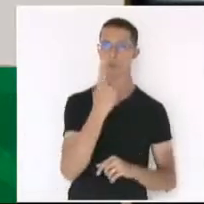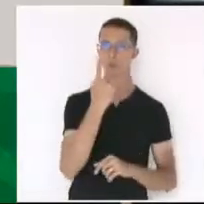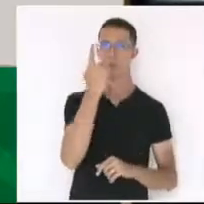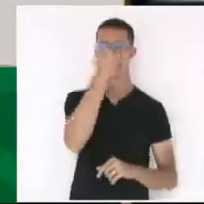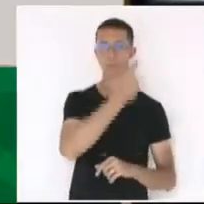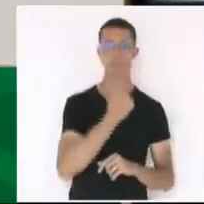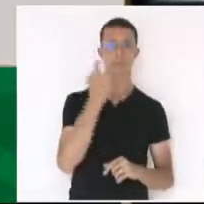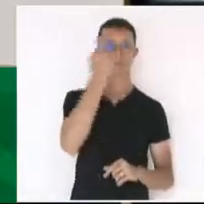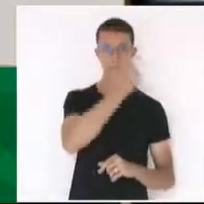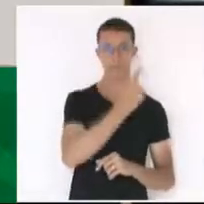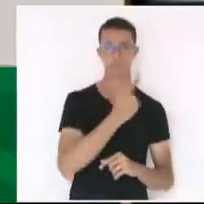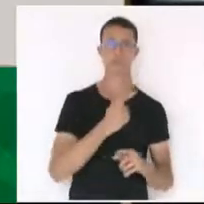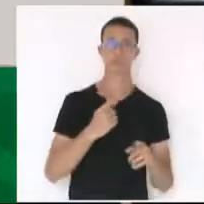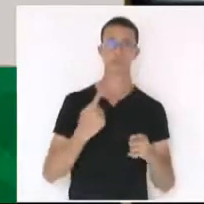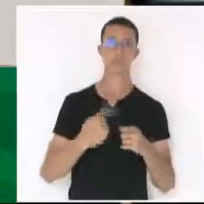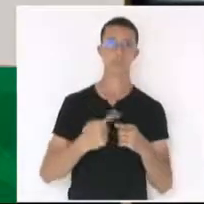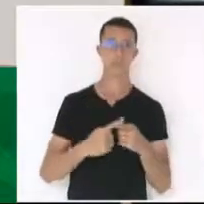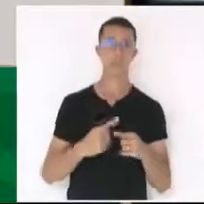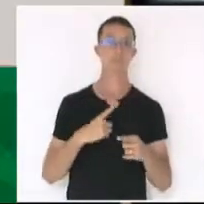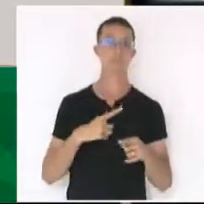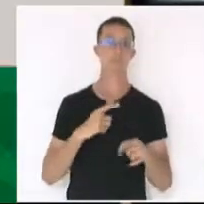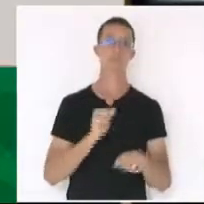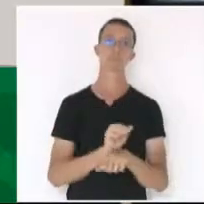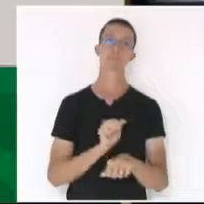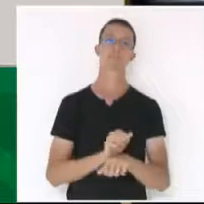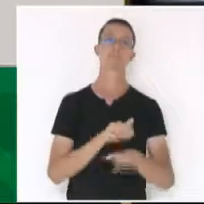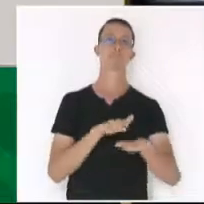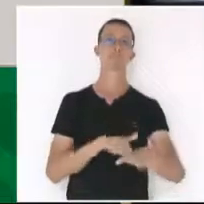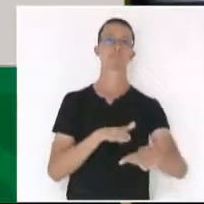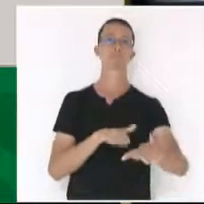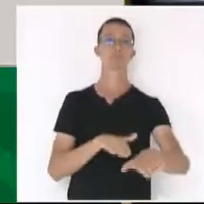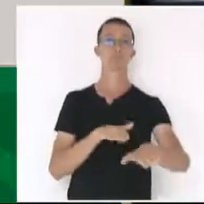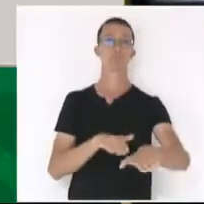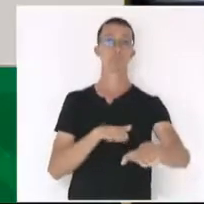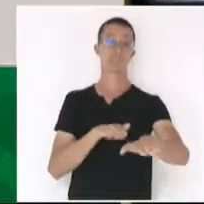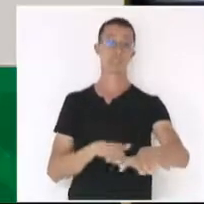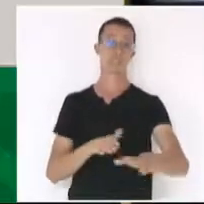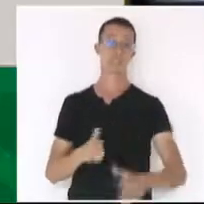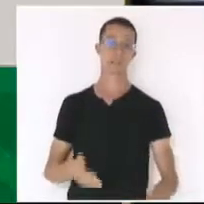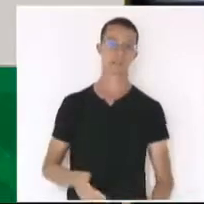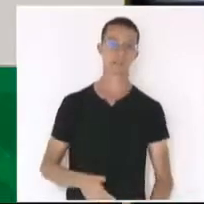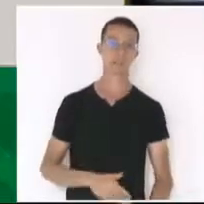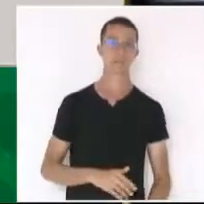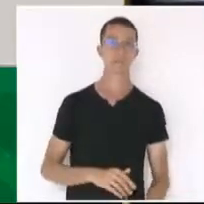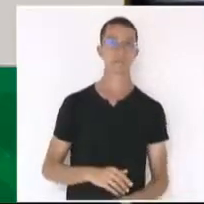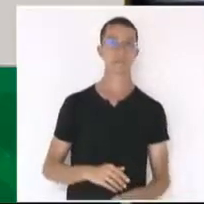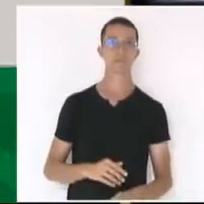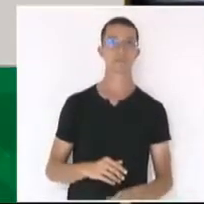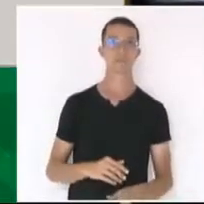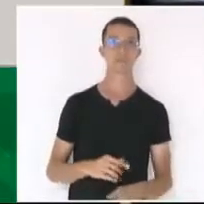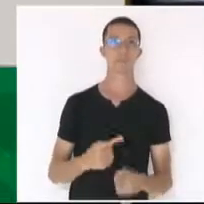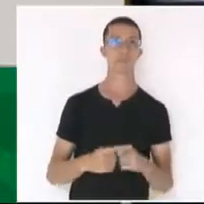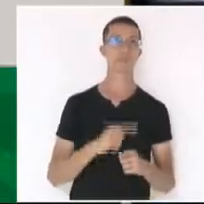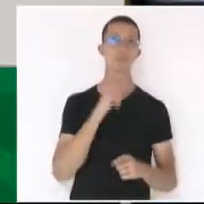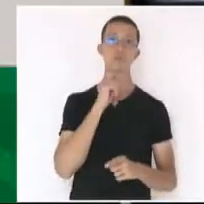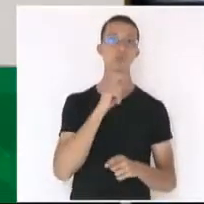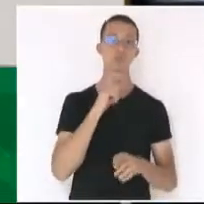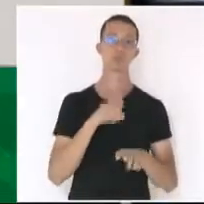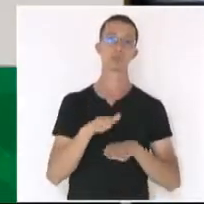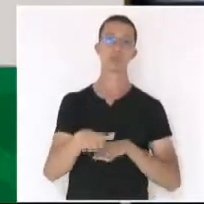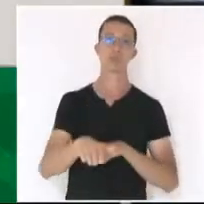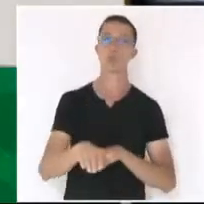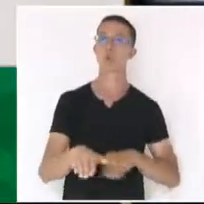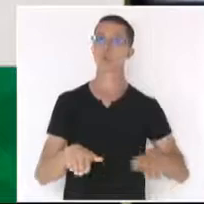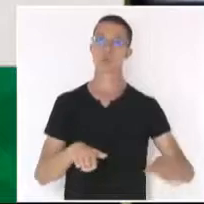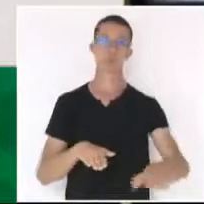porque a gente seguia em fila indiana por conta de que da impossibilidade de ultrapassagens